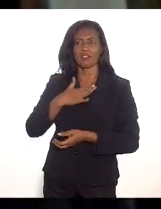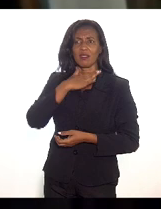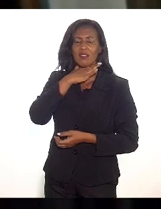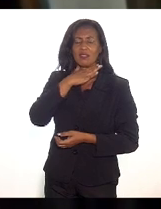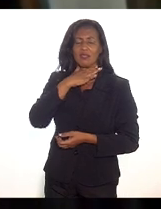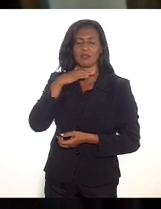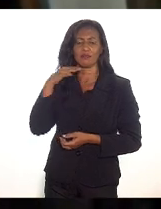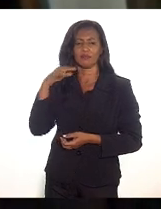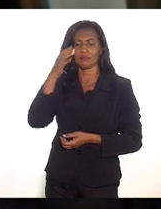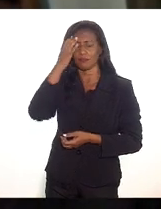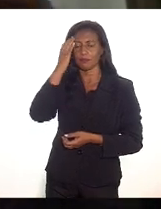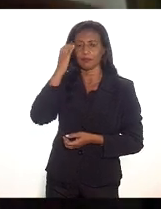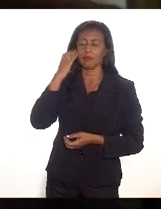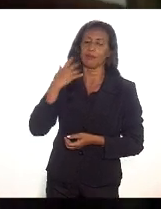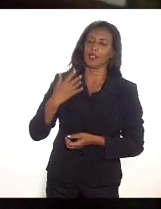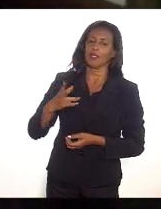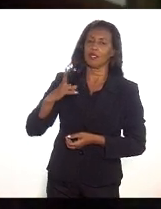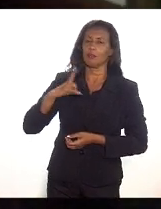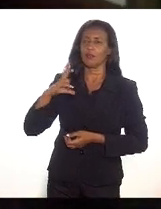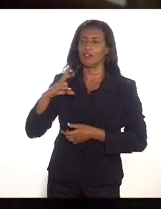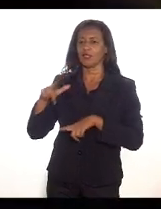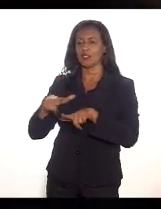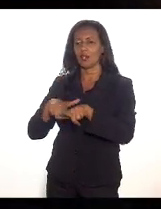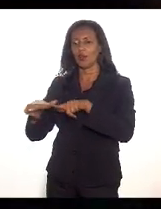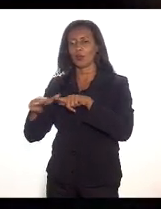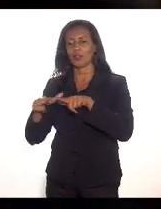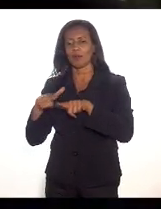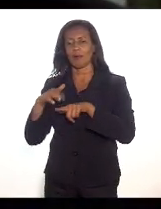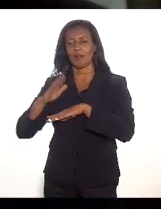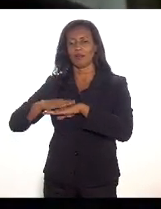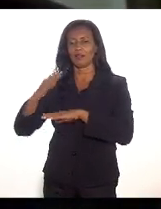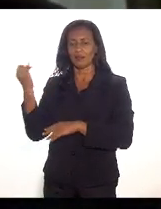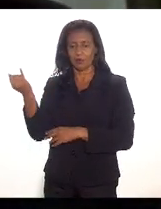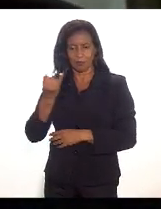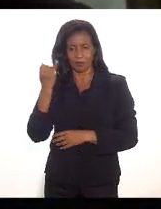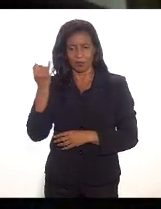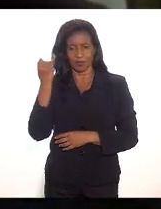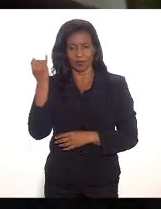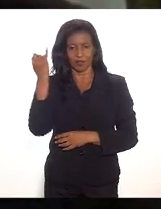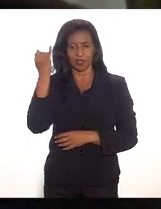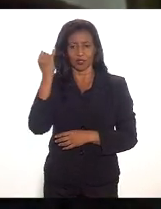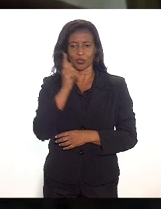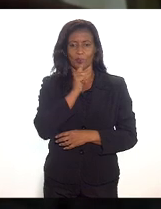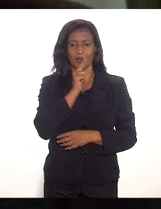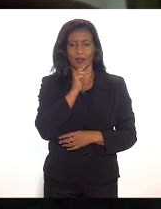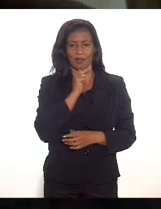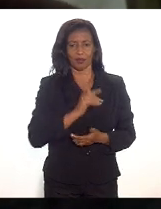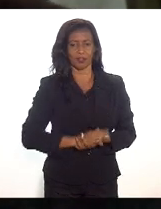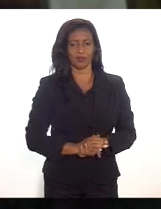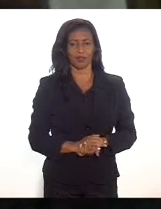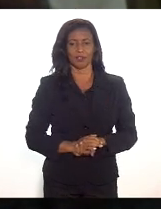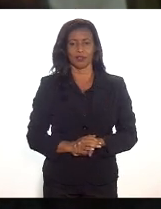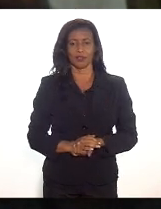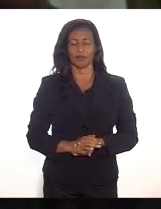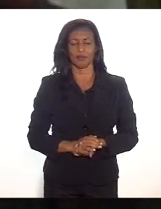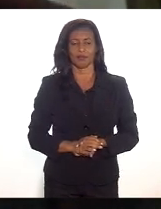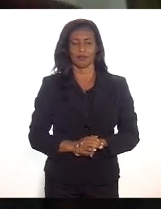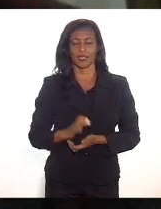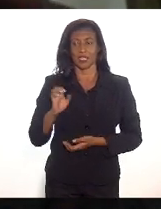e privatizar um serviço que é tão essencial, por exemplo, como que é a questão da água e do